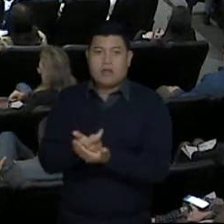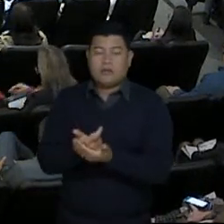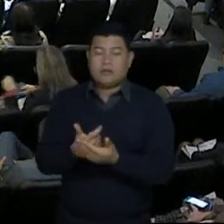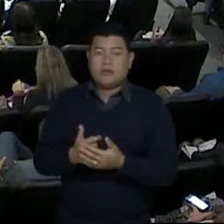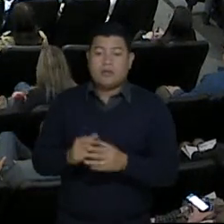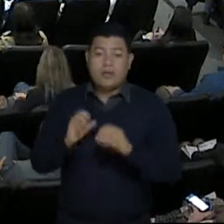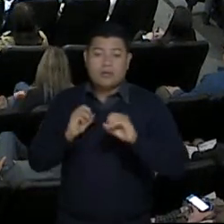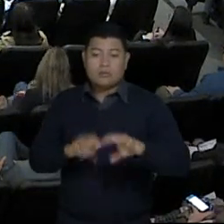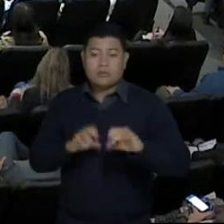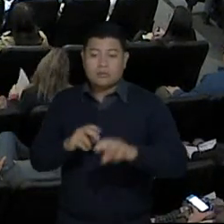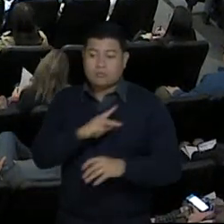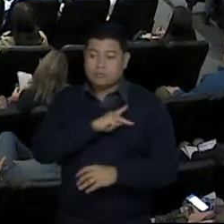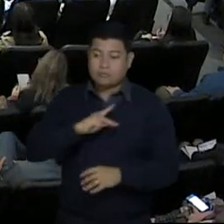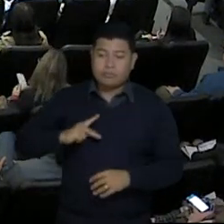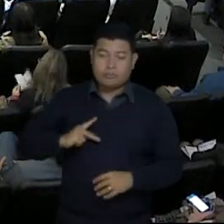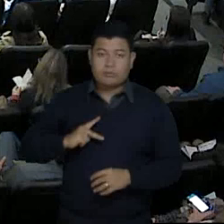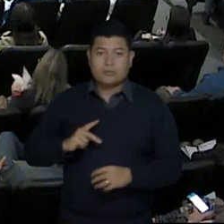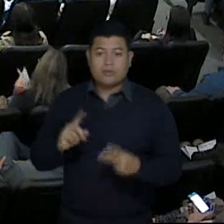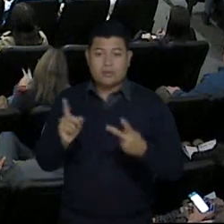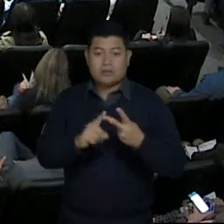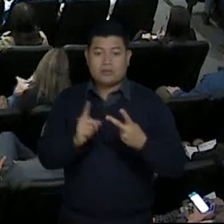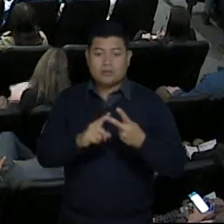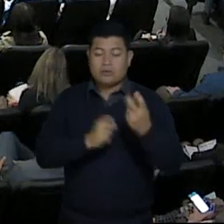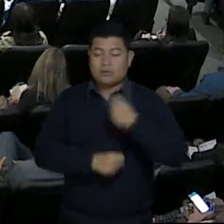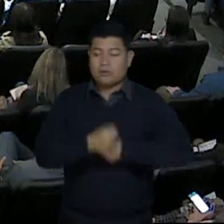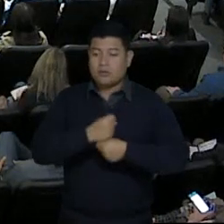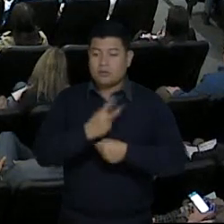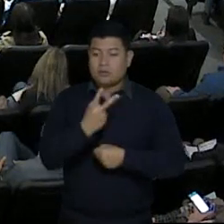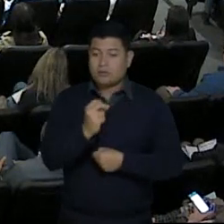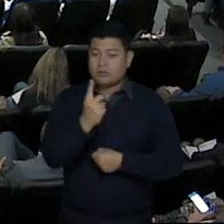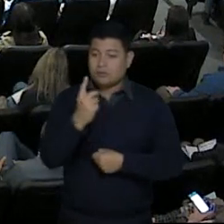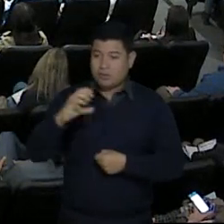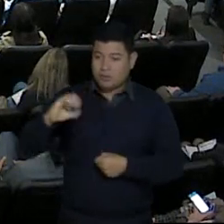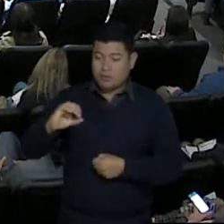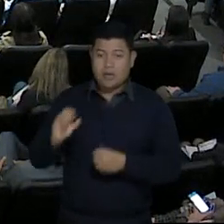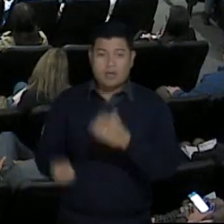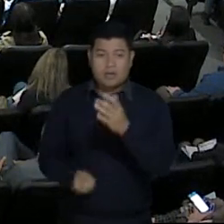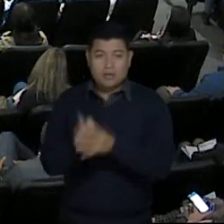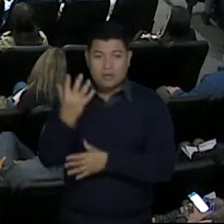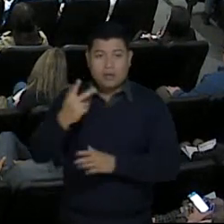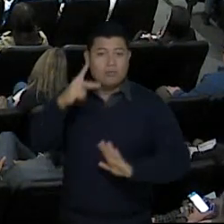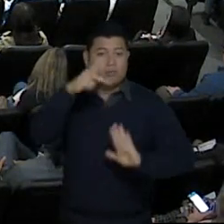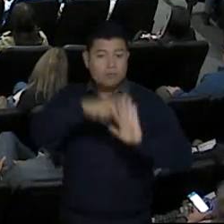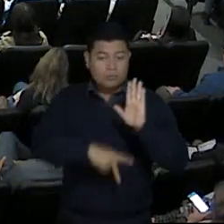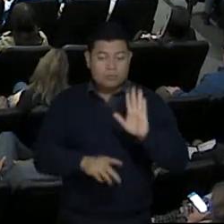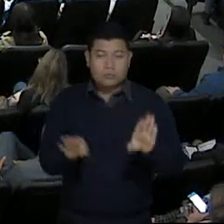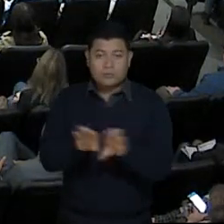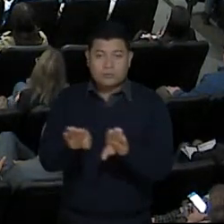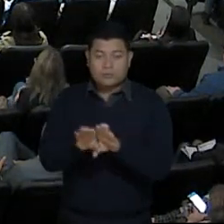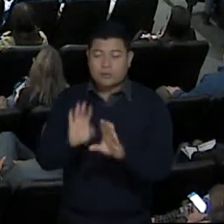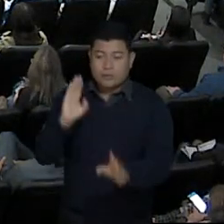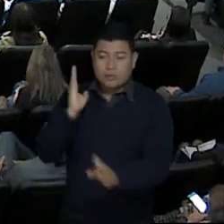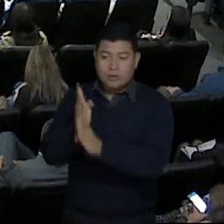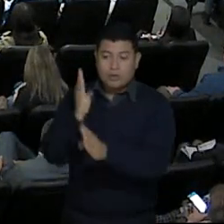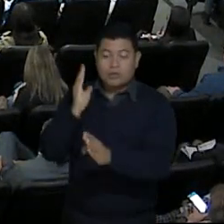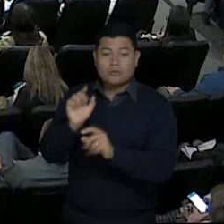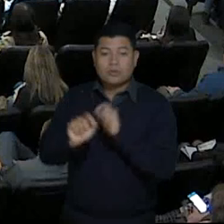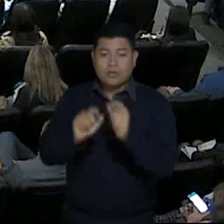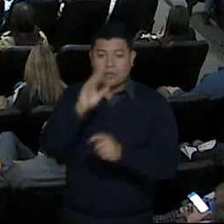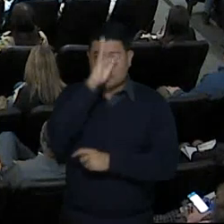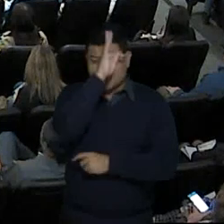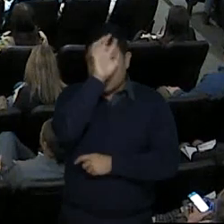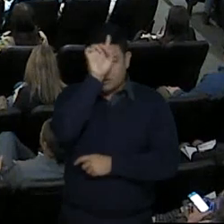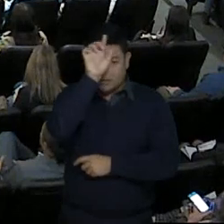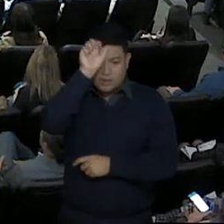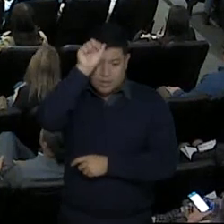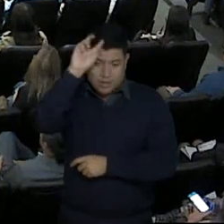encontrei uma outra de 2010 que implantava um programa de identificação e tratamento do TDH que também é